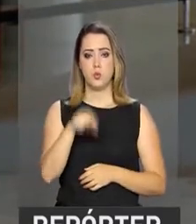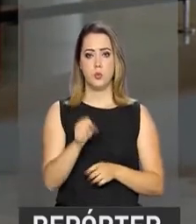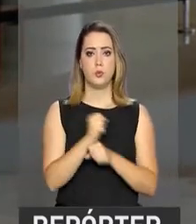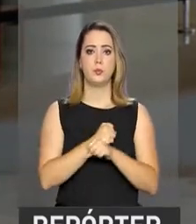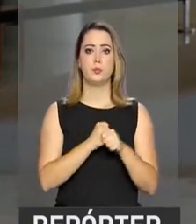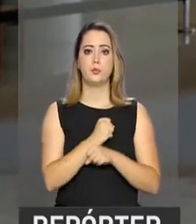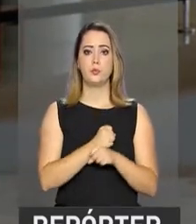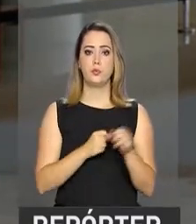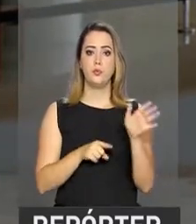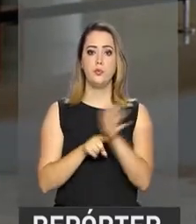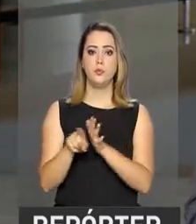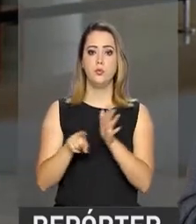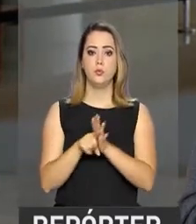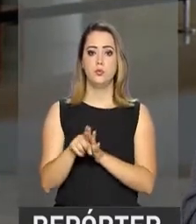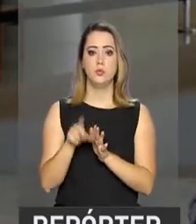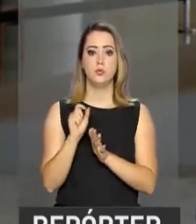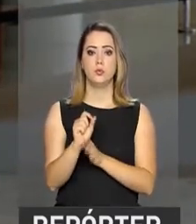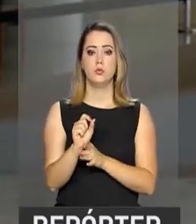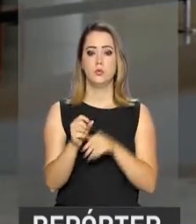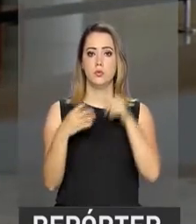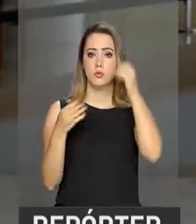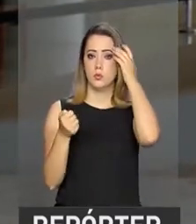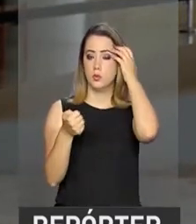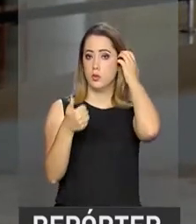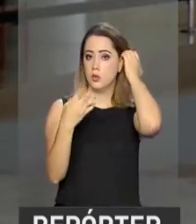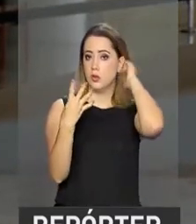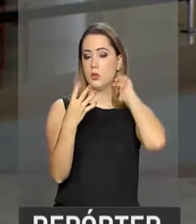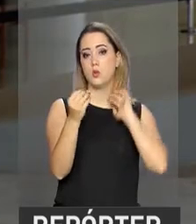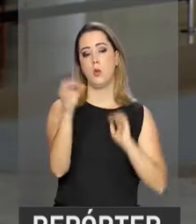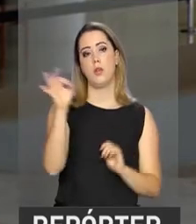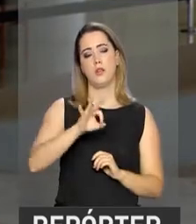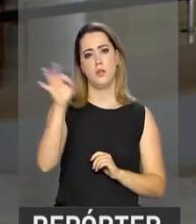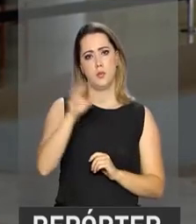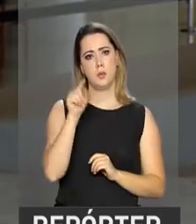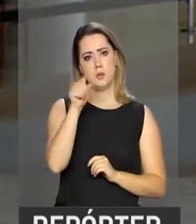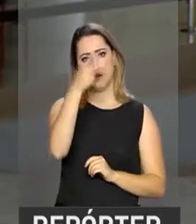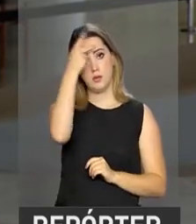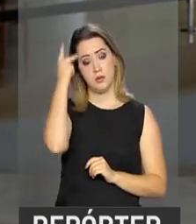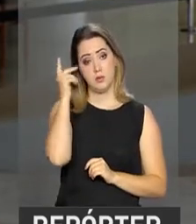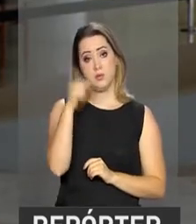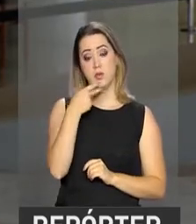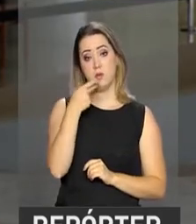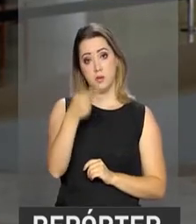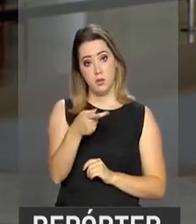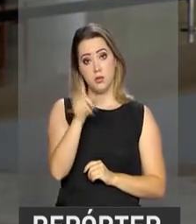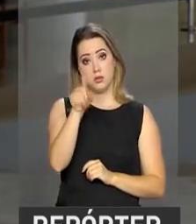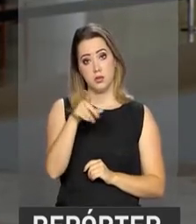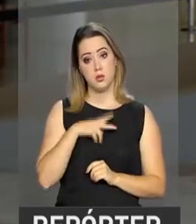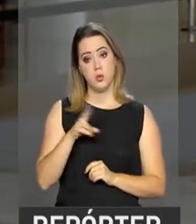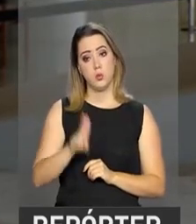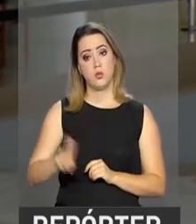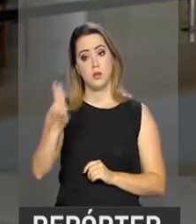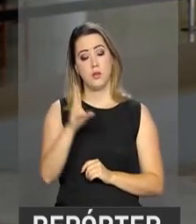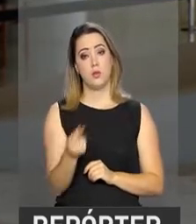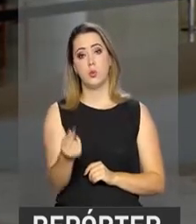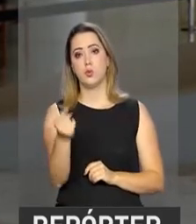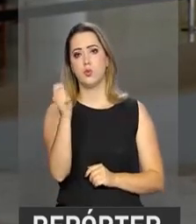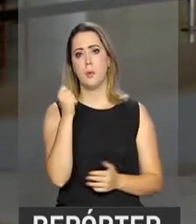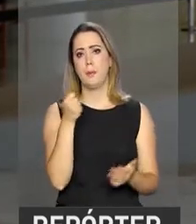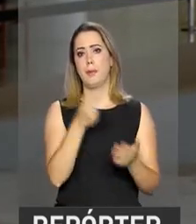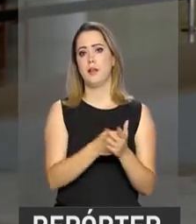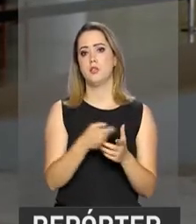o levantamento quase 40% desses entrevistados afirmaram ter usado o dinheiro para quitar